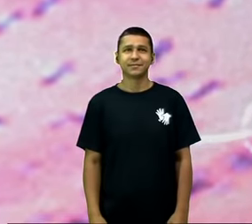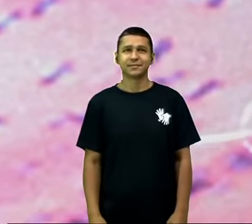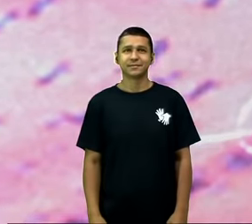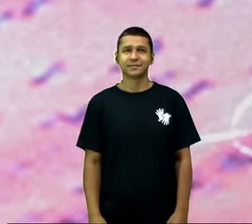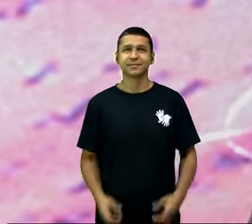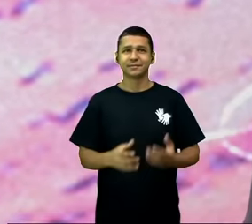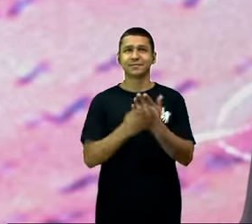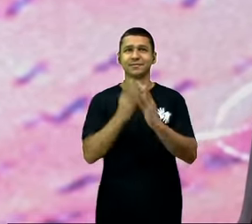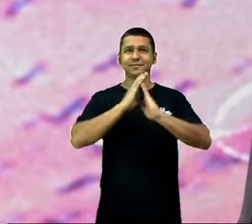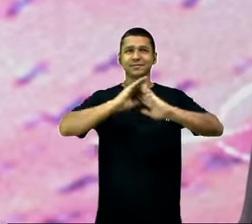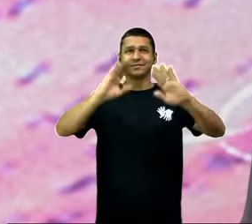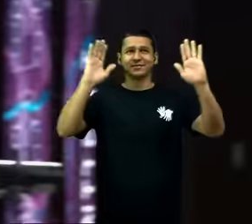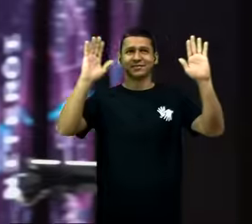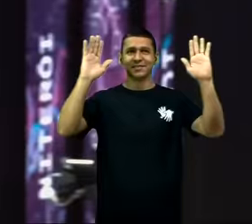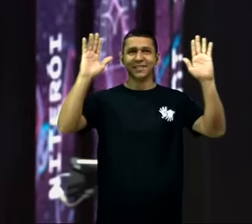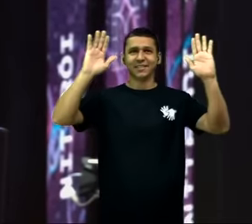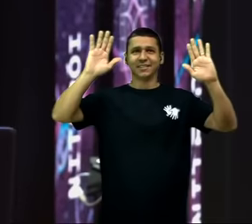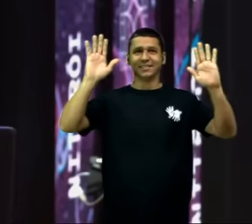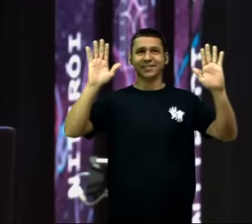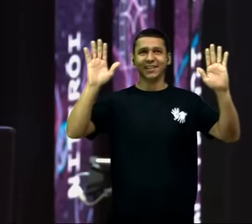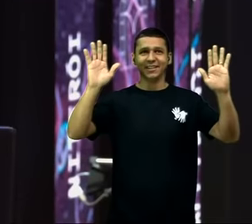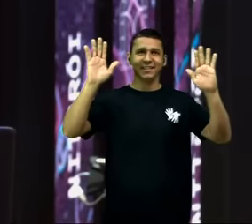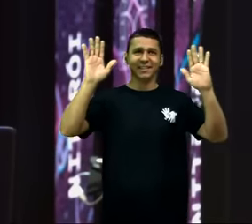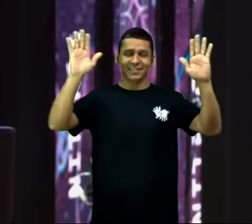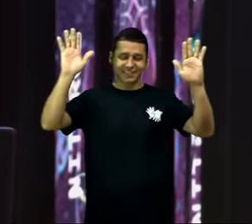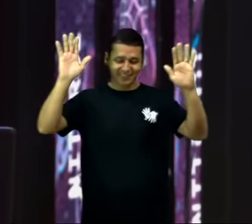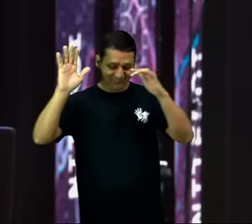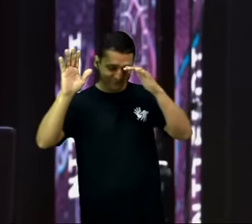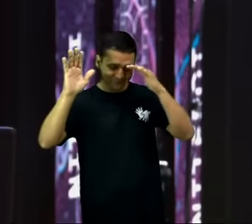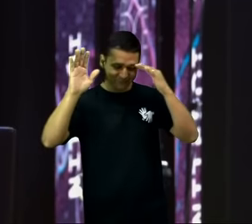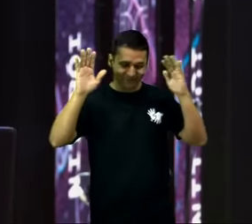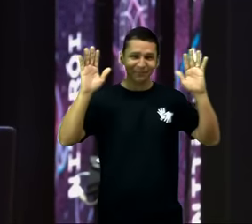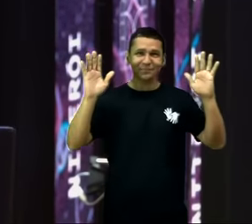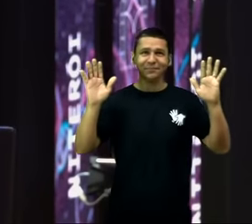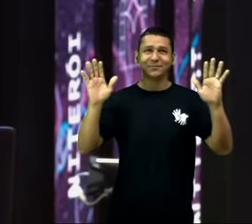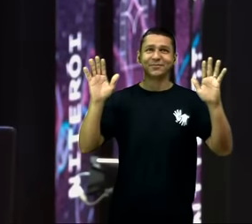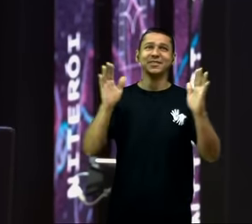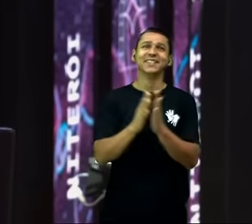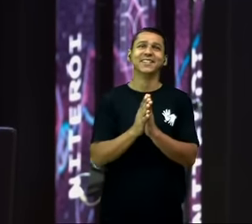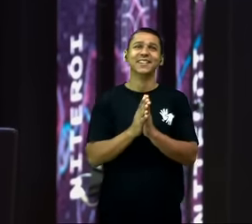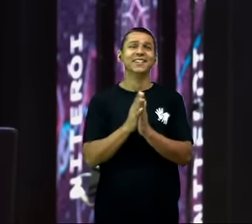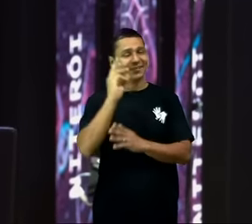celular. Levanta sua mão, diga. A Vênus falou que vai cantar na vigília. Levanta a mão.